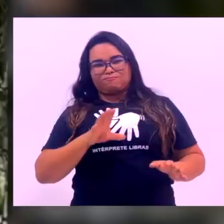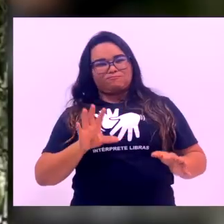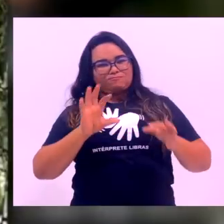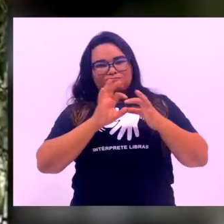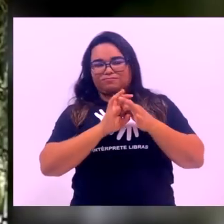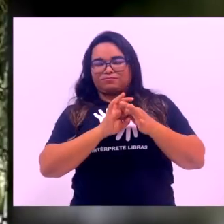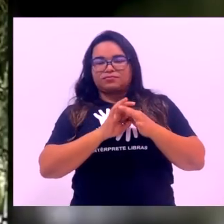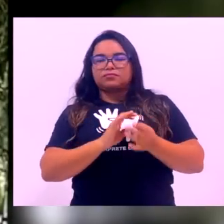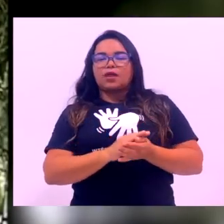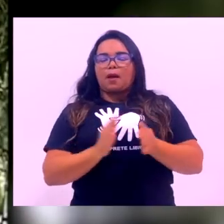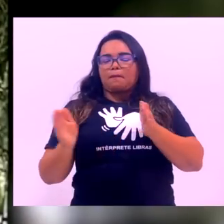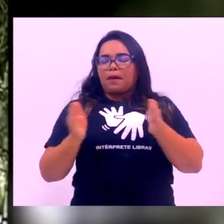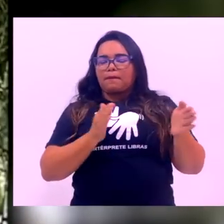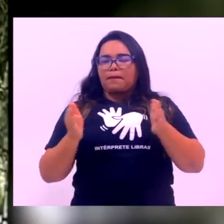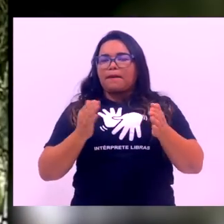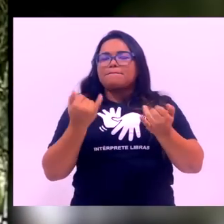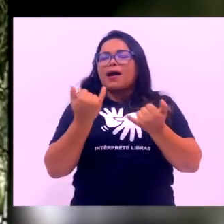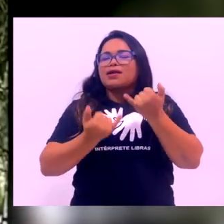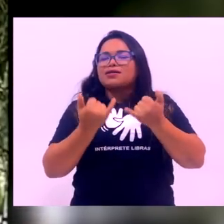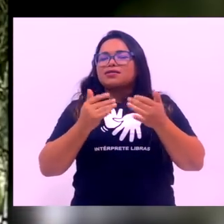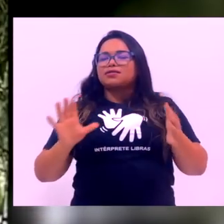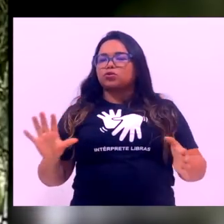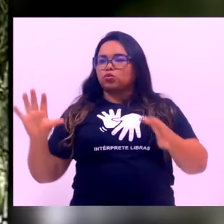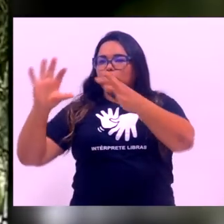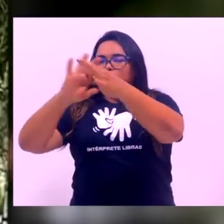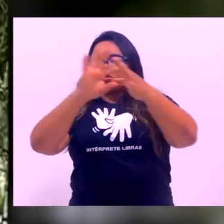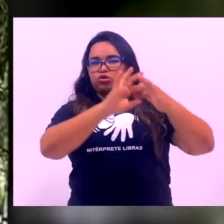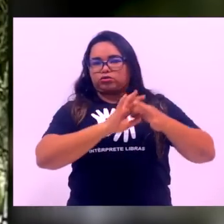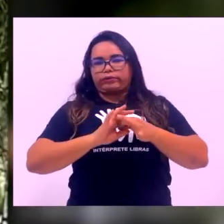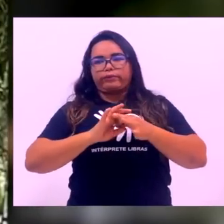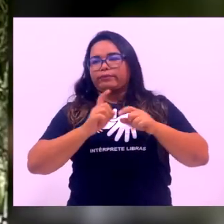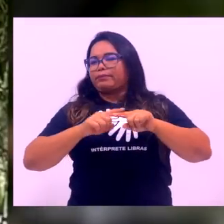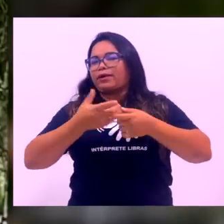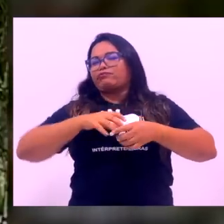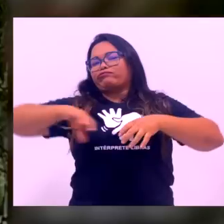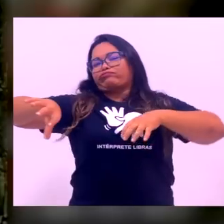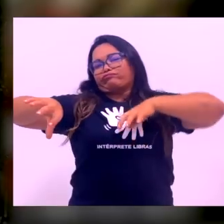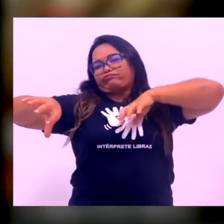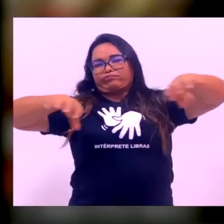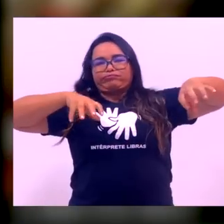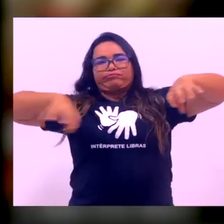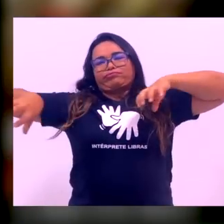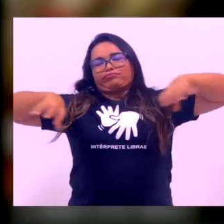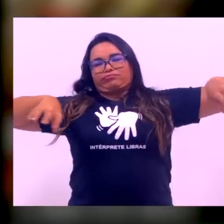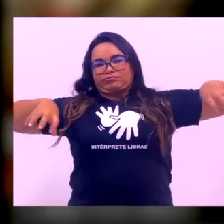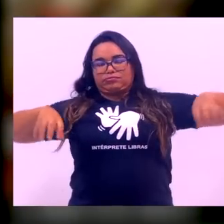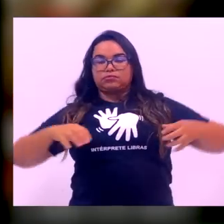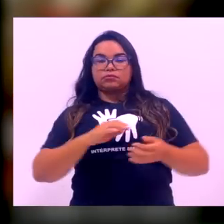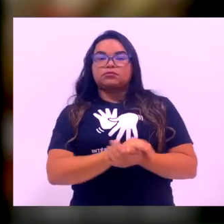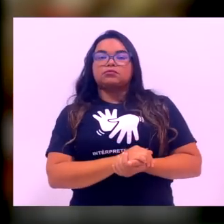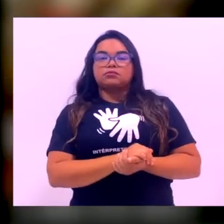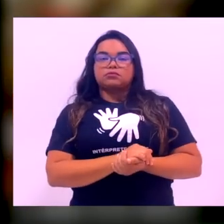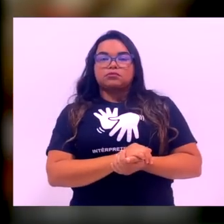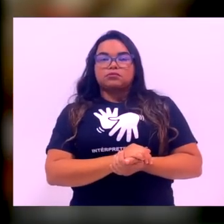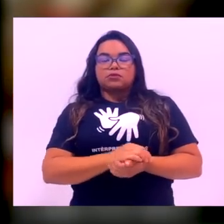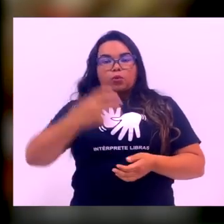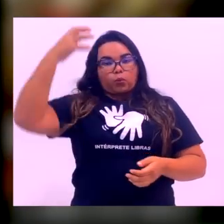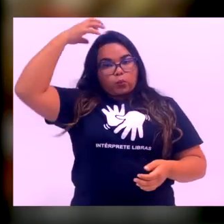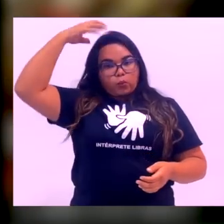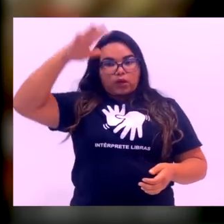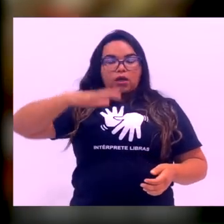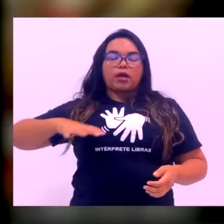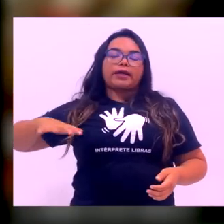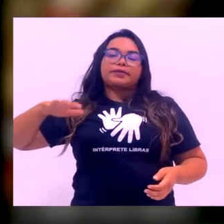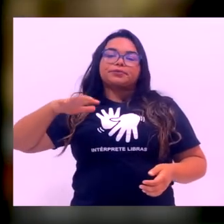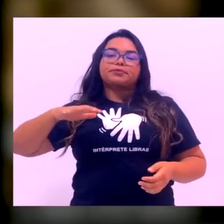dividiu. Então, por um breve momento, eles se uniram, mas depois eles se separaram. E então o reino de Carlos